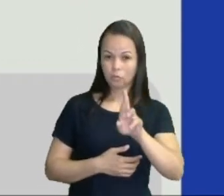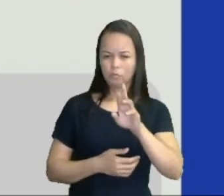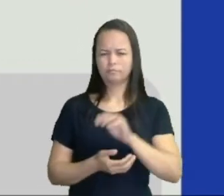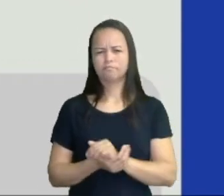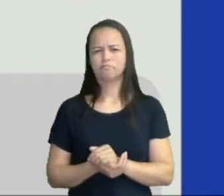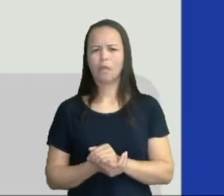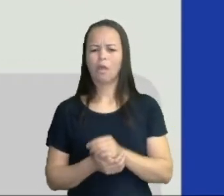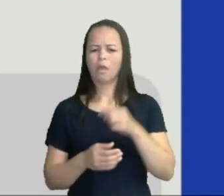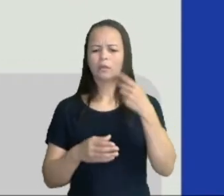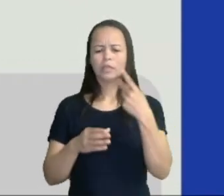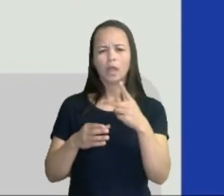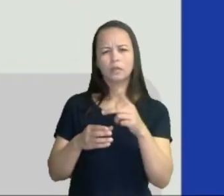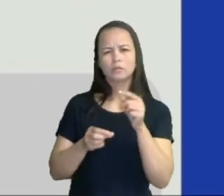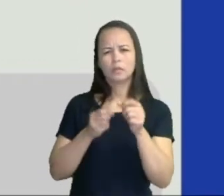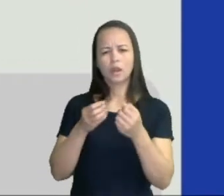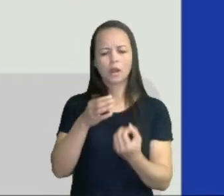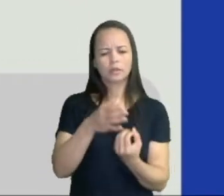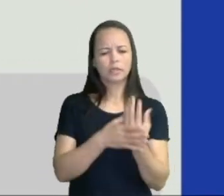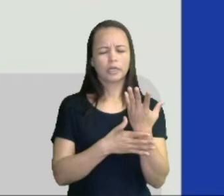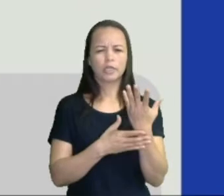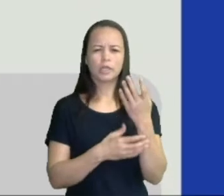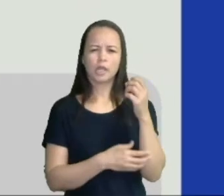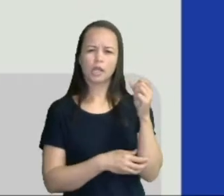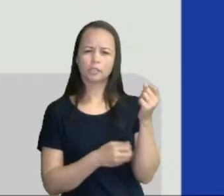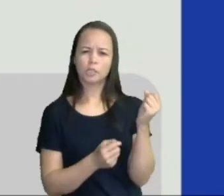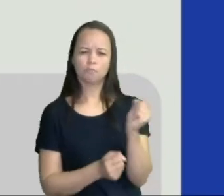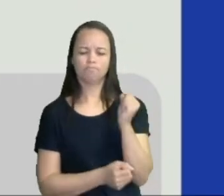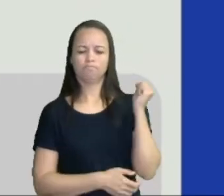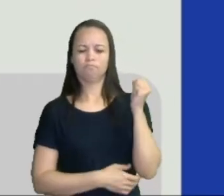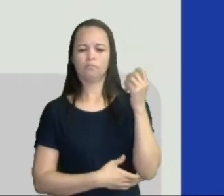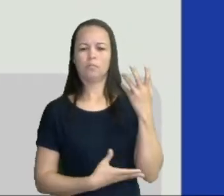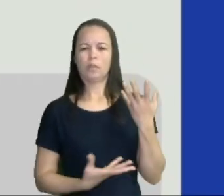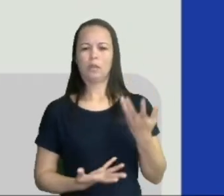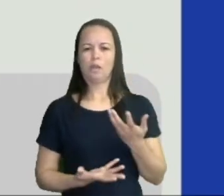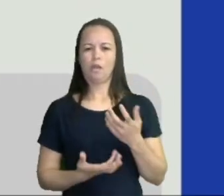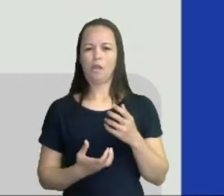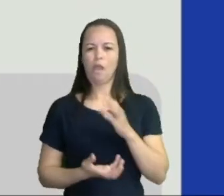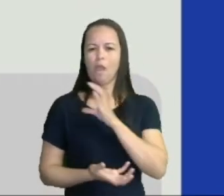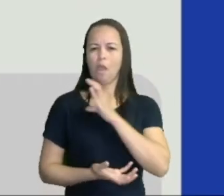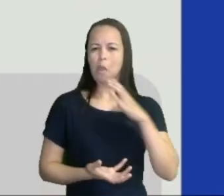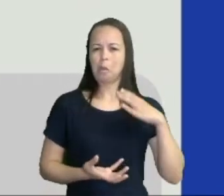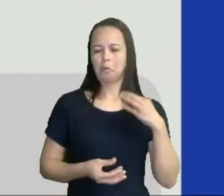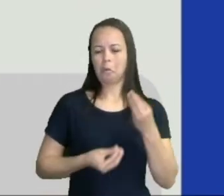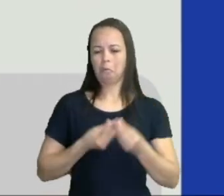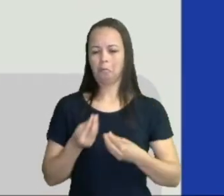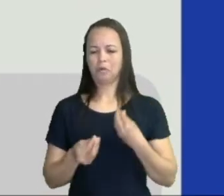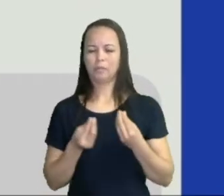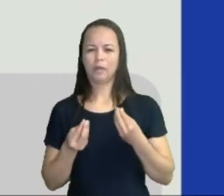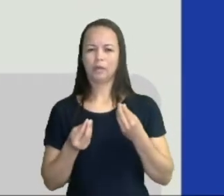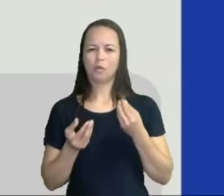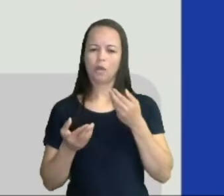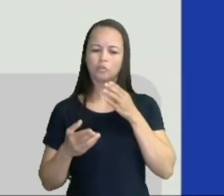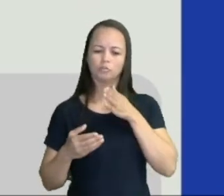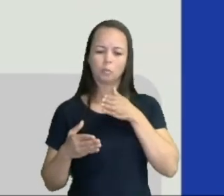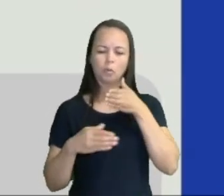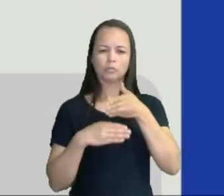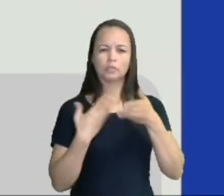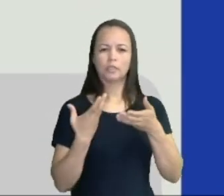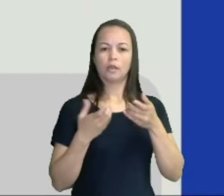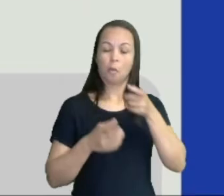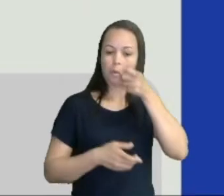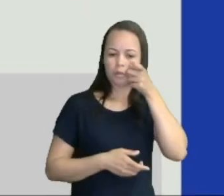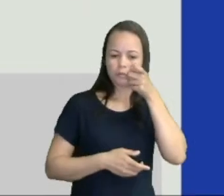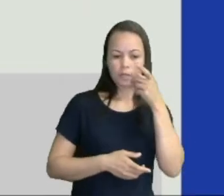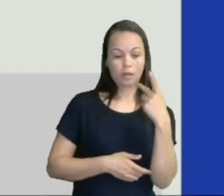dentro dessa áurea que ele cria de herói, ele cria, né, para corresponder aos interesses desse segmento que